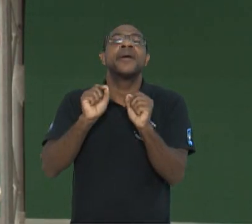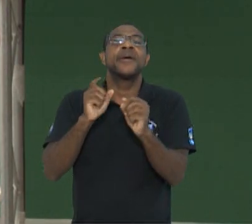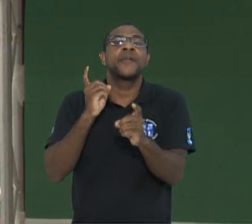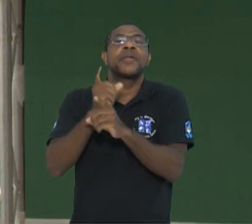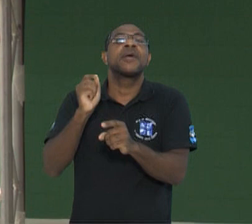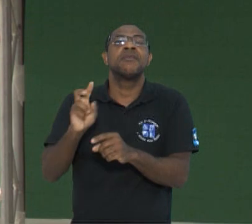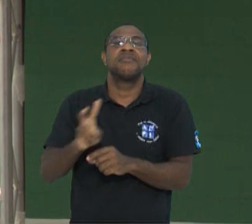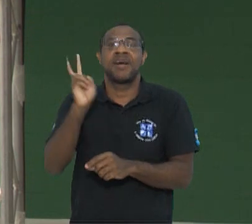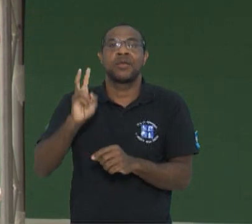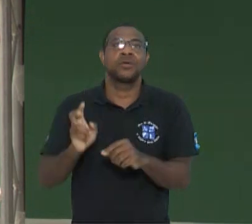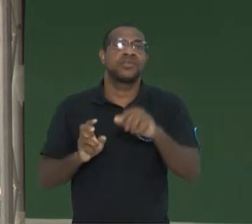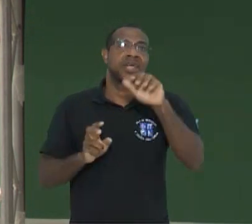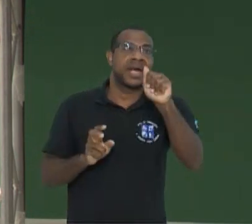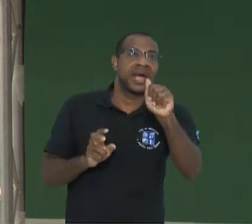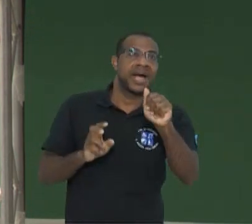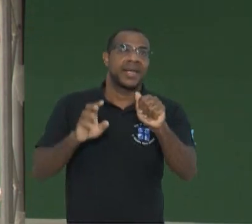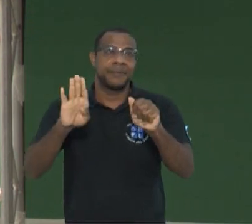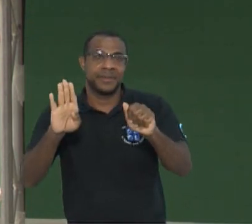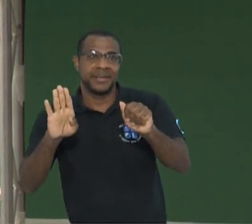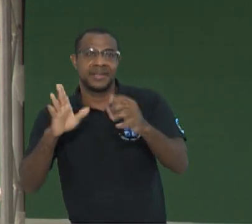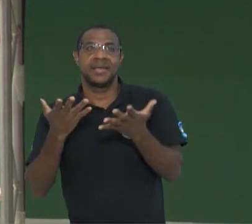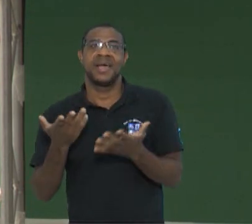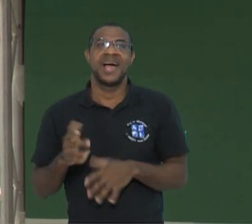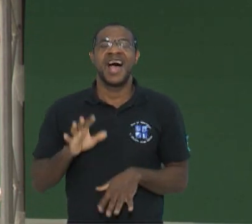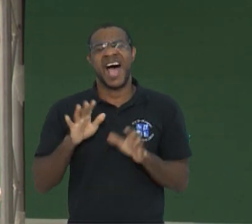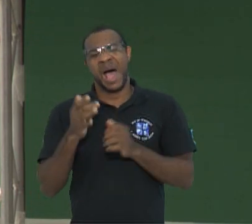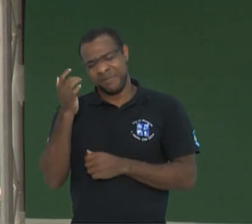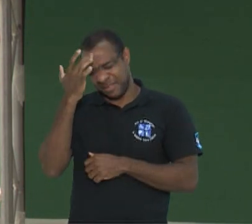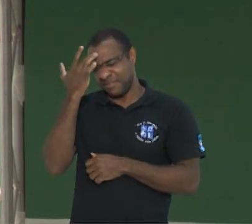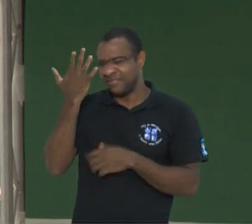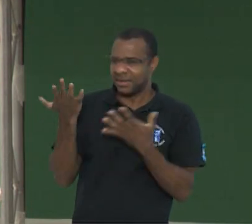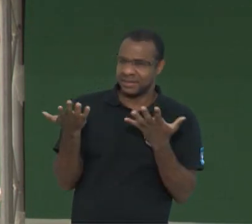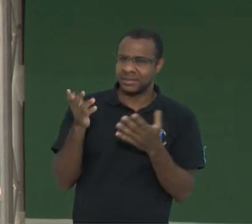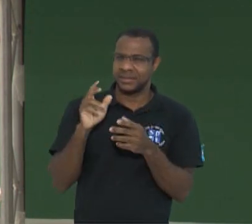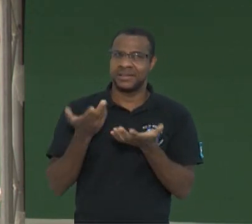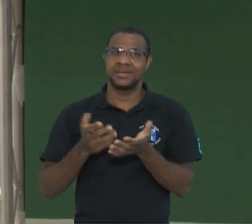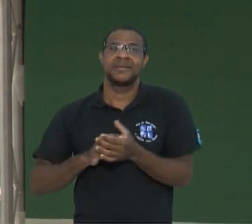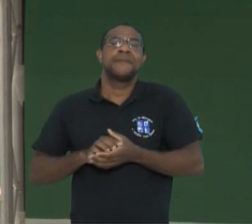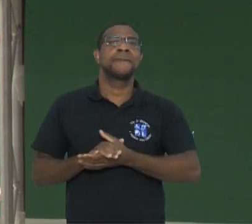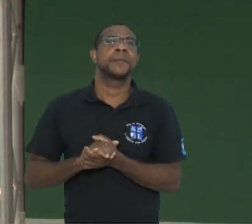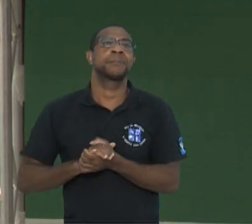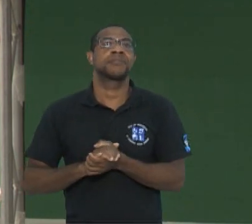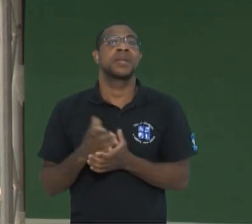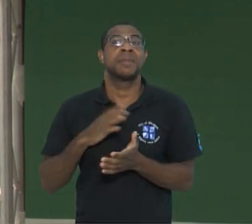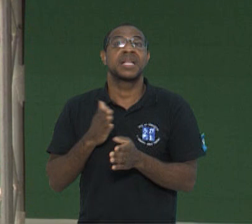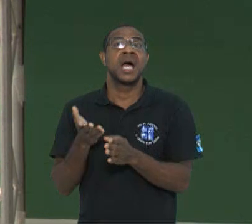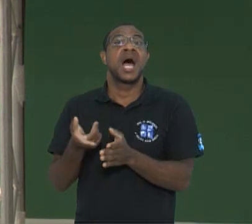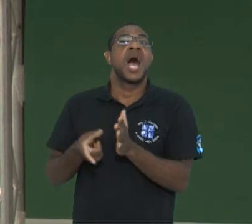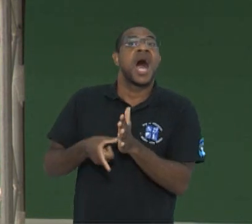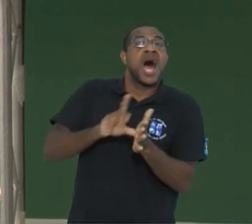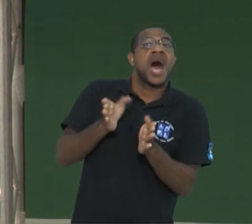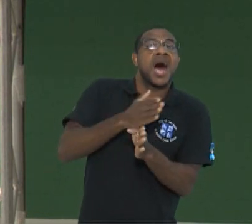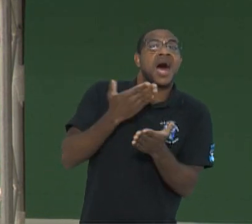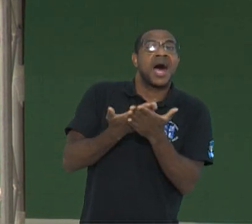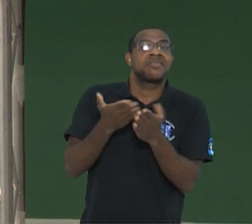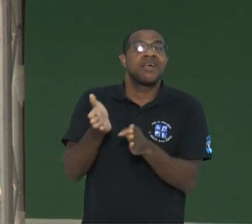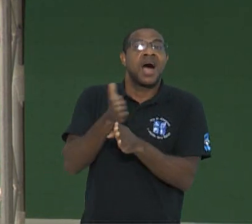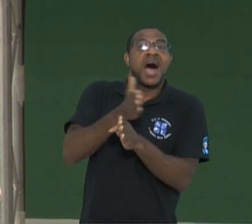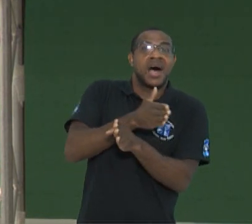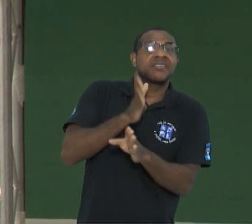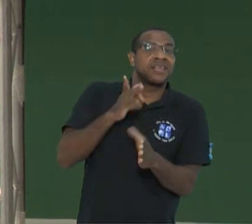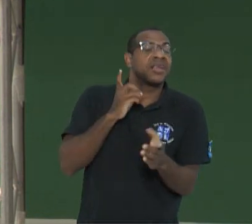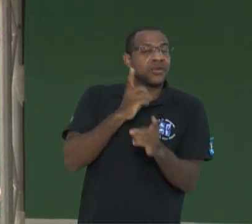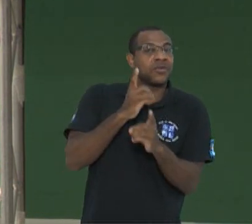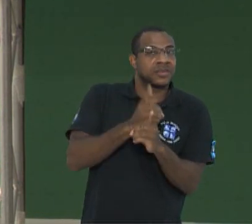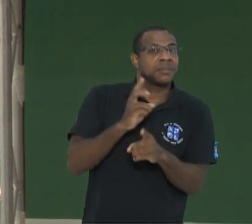Ah, professora, estava fácil, né? A gente calculou os valores de A e B no exercício anterior, que a gente tinha que escrever as equações das